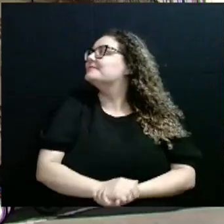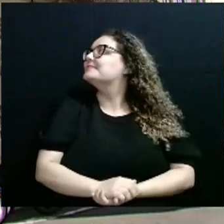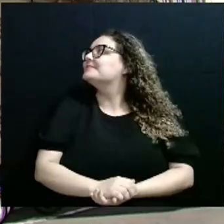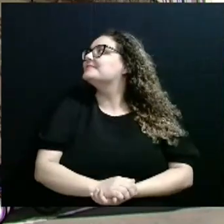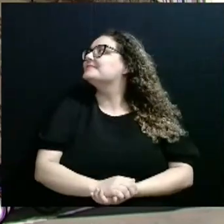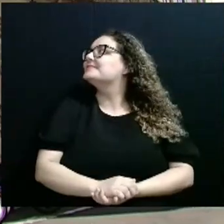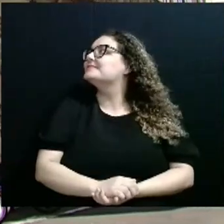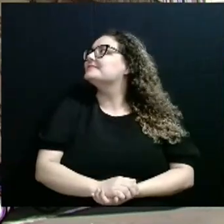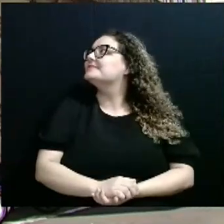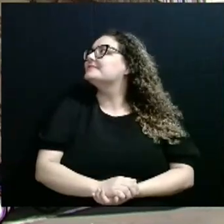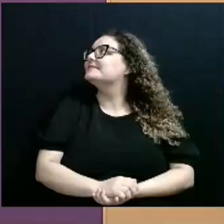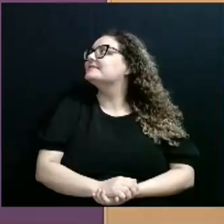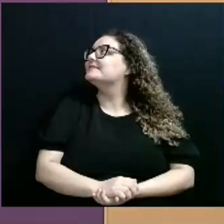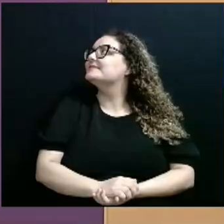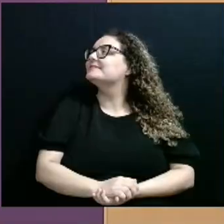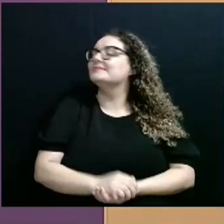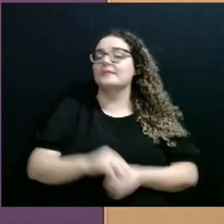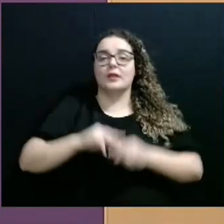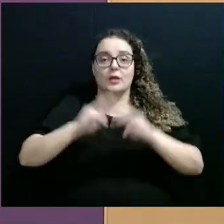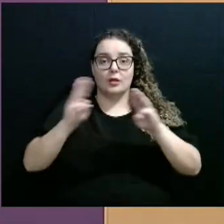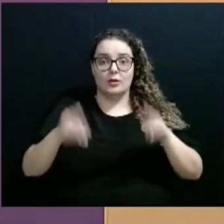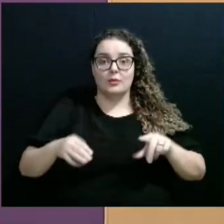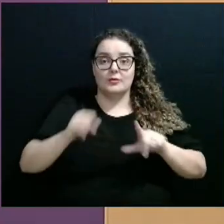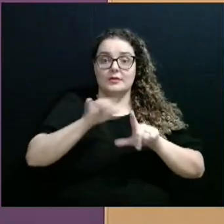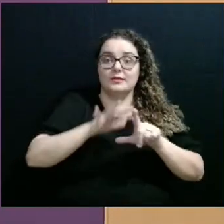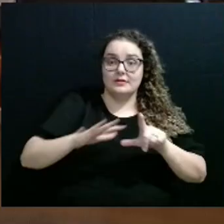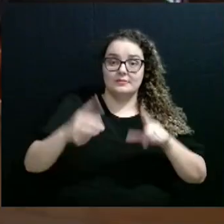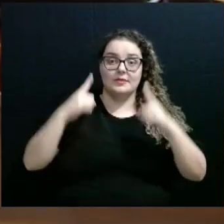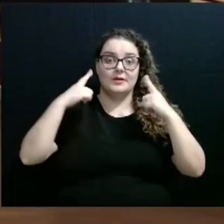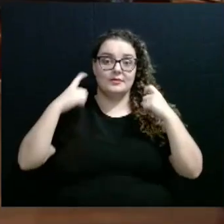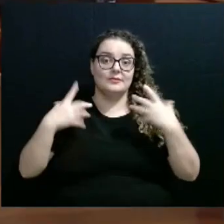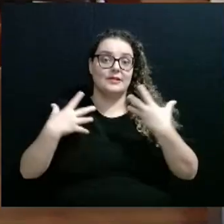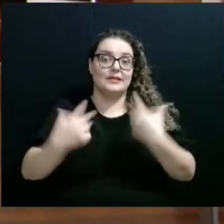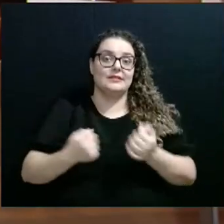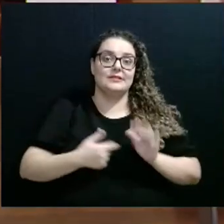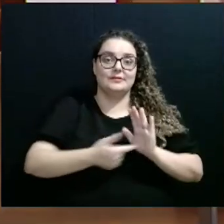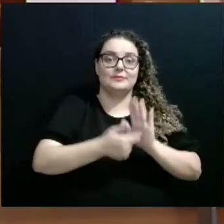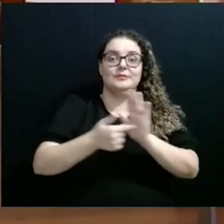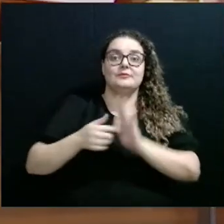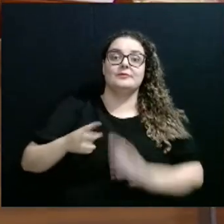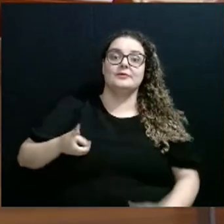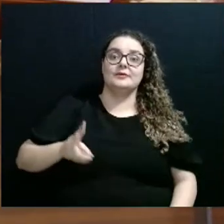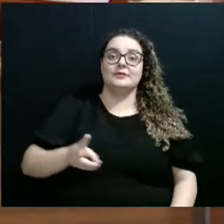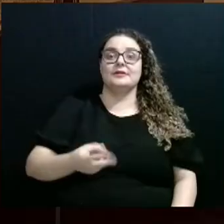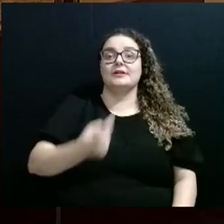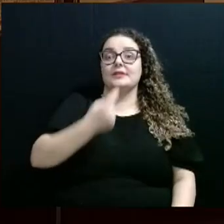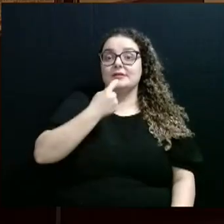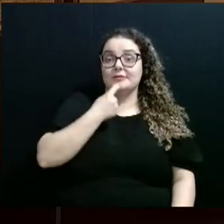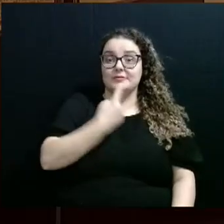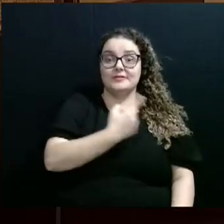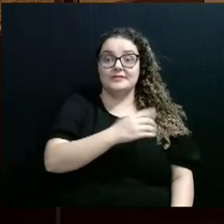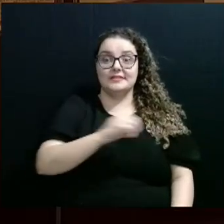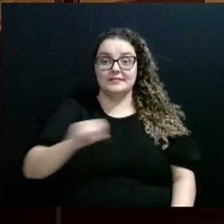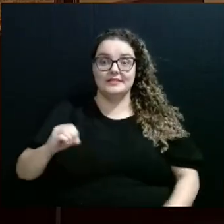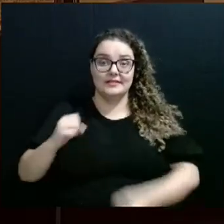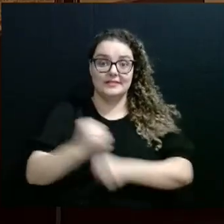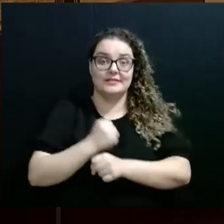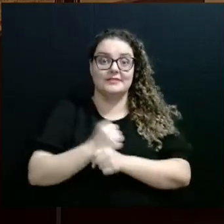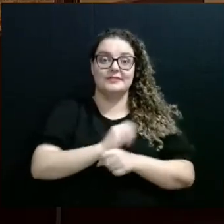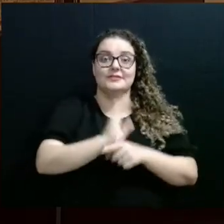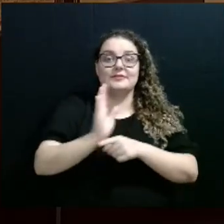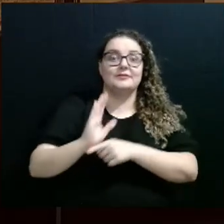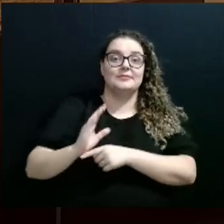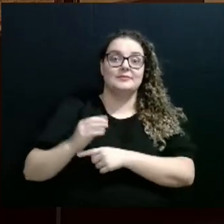O Museu da Imagem e do Som recebe a exposição permanente Campinas 100 anos de cinema, uma viagem pela